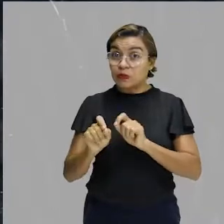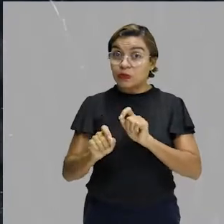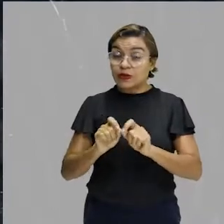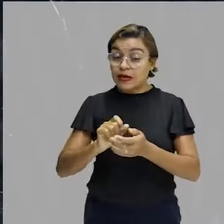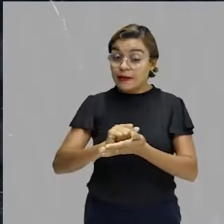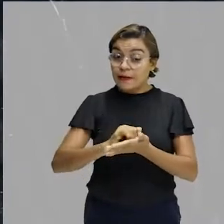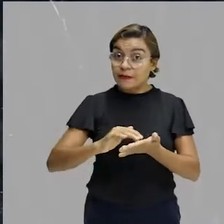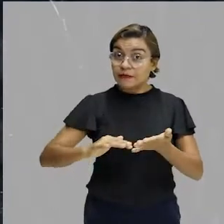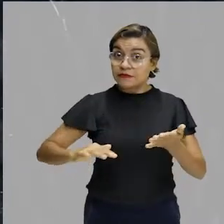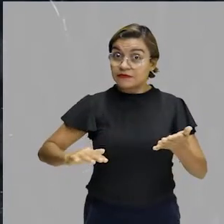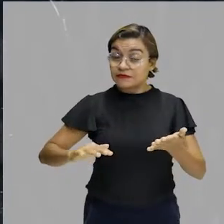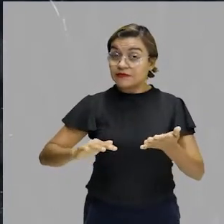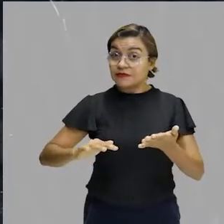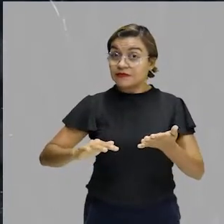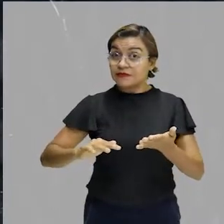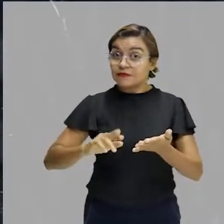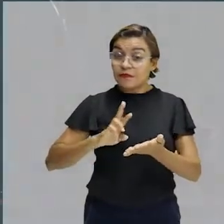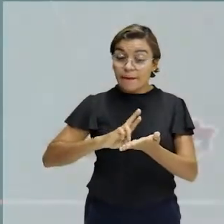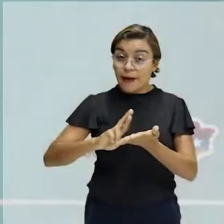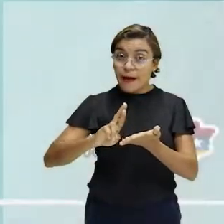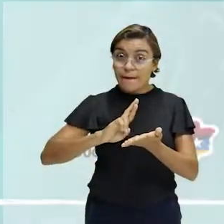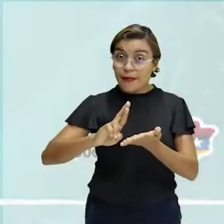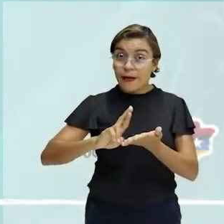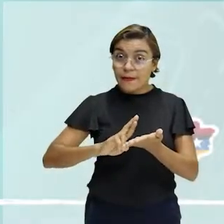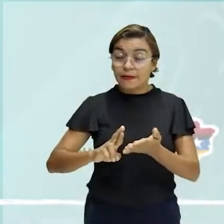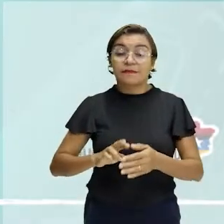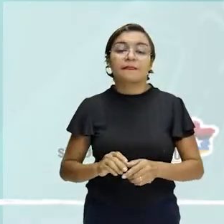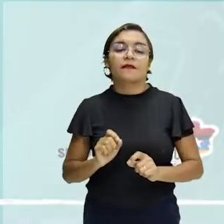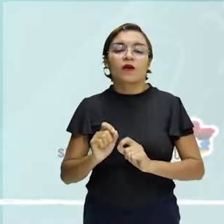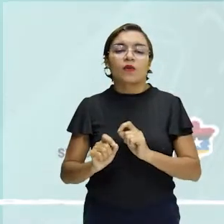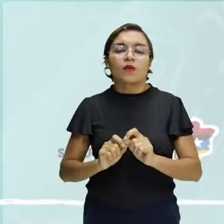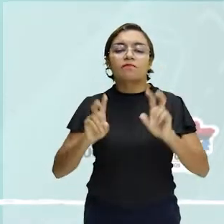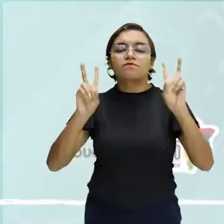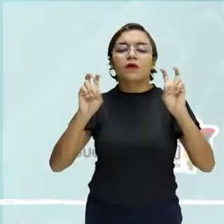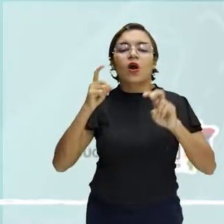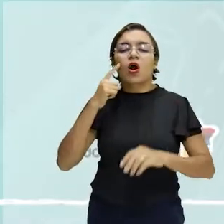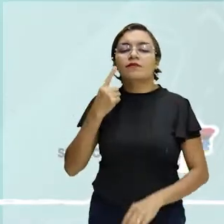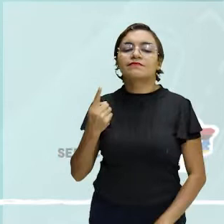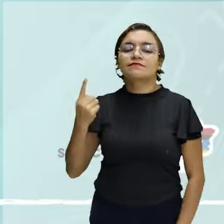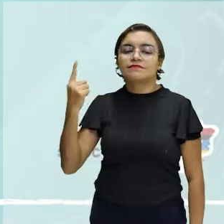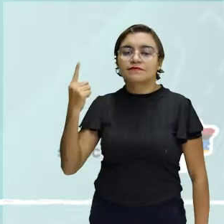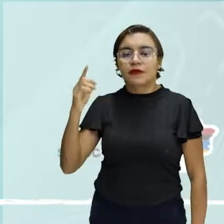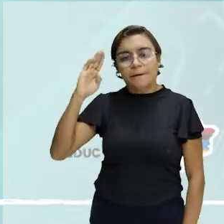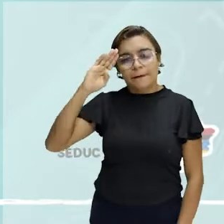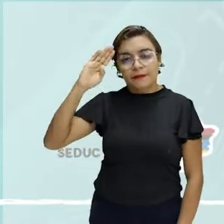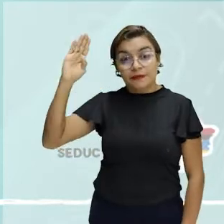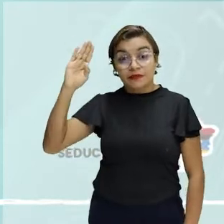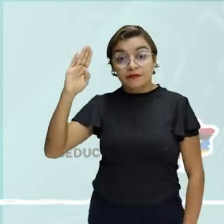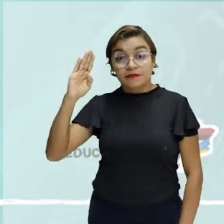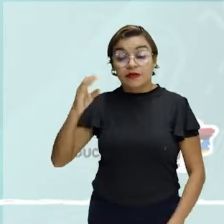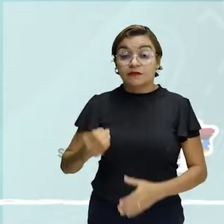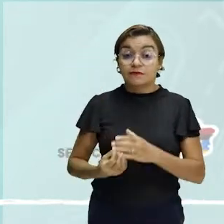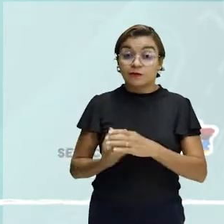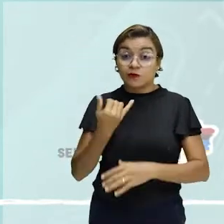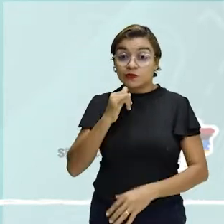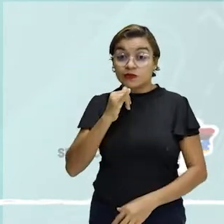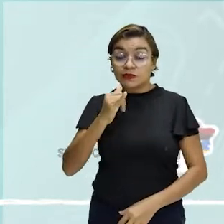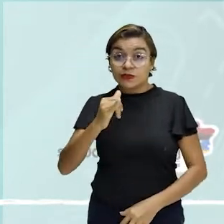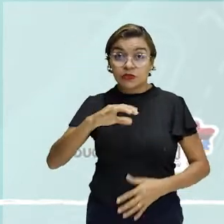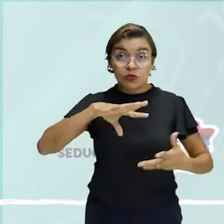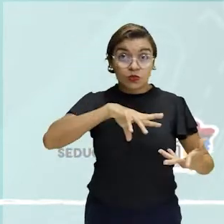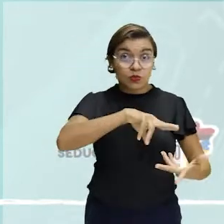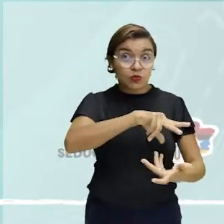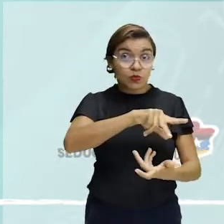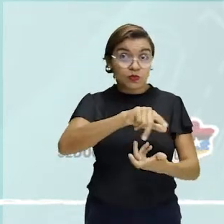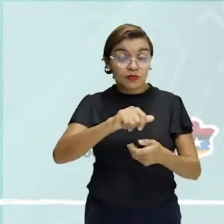assunto muito importante que são as principais fontes de energia do mundo e do Brasil e o